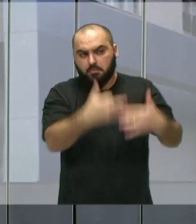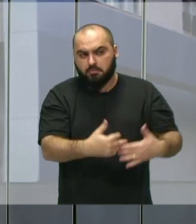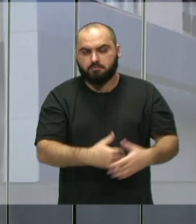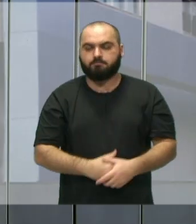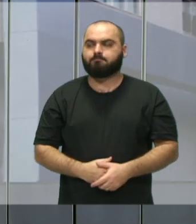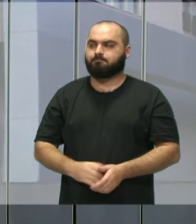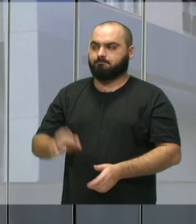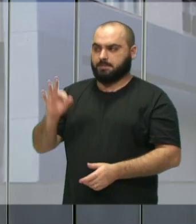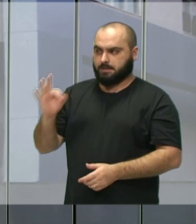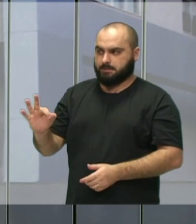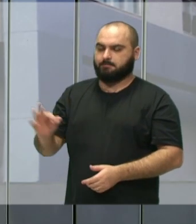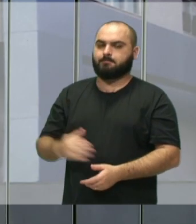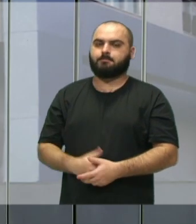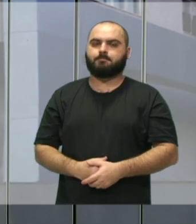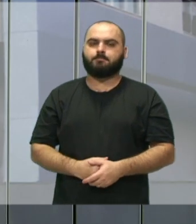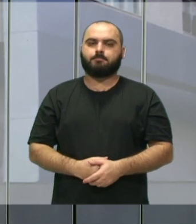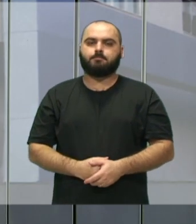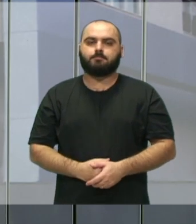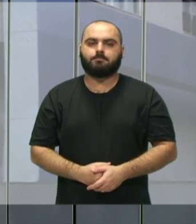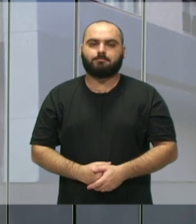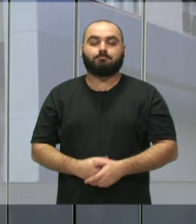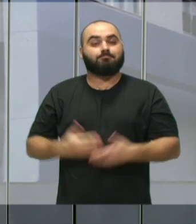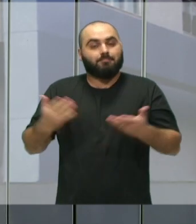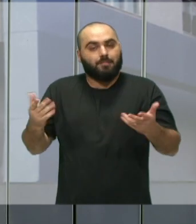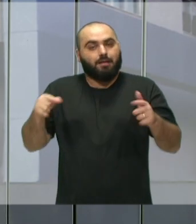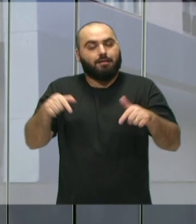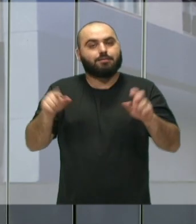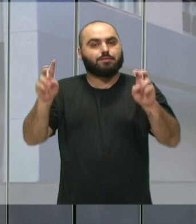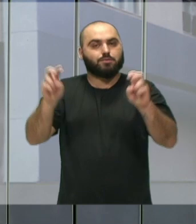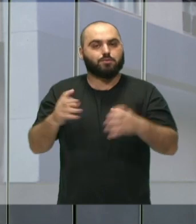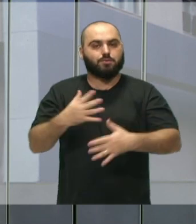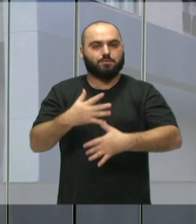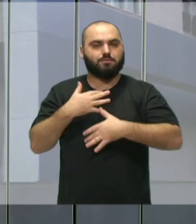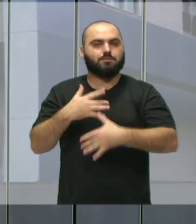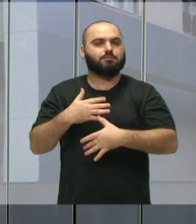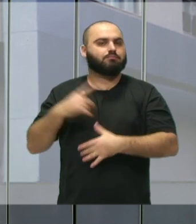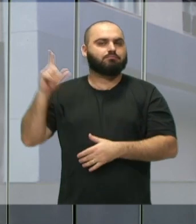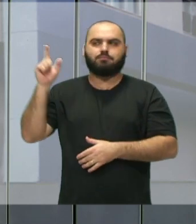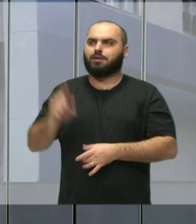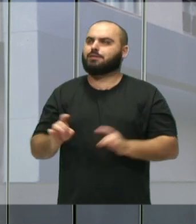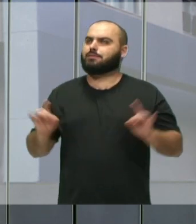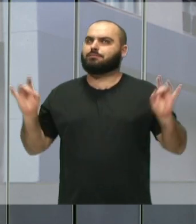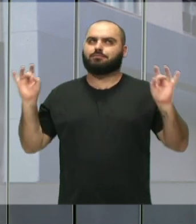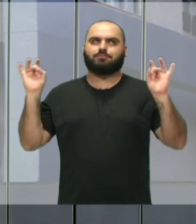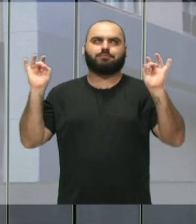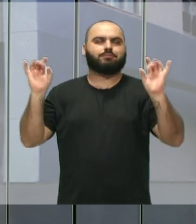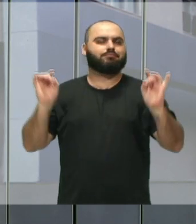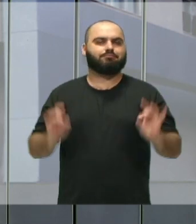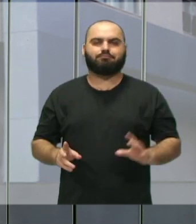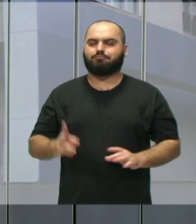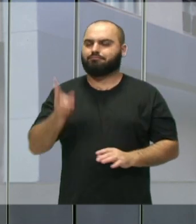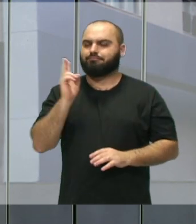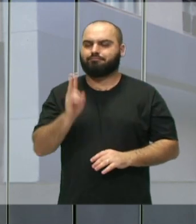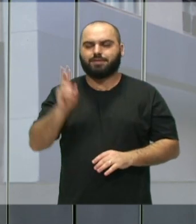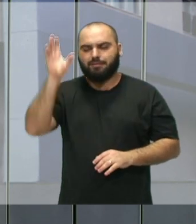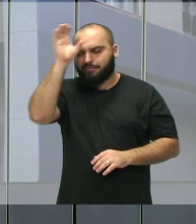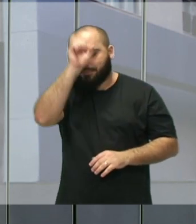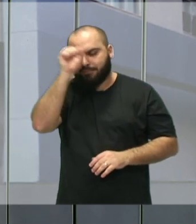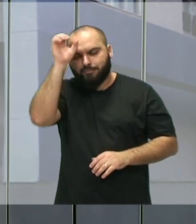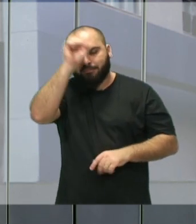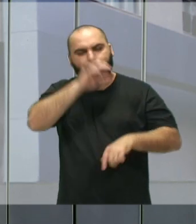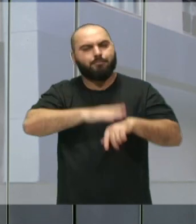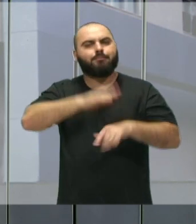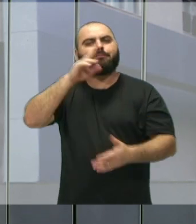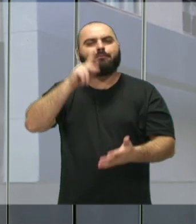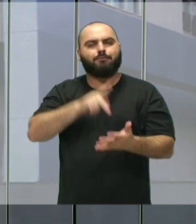Maurício, essa causa do autismo é uma causa fantástica que a gente vai cada vez mais aprendendo, né?